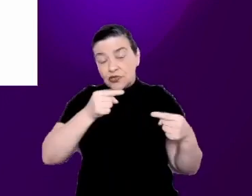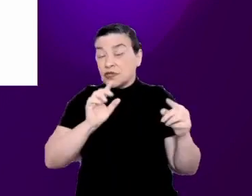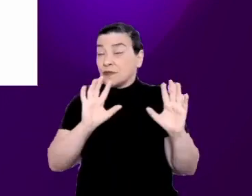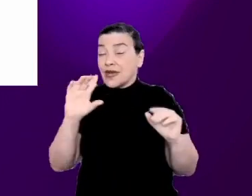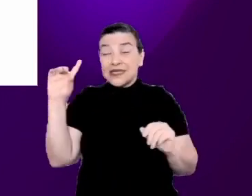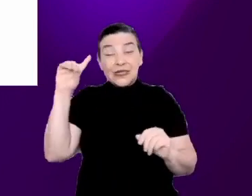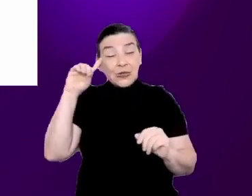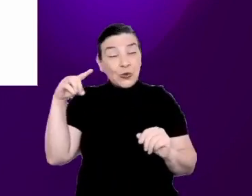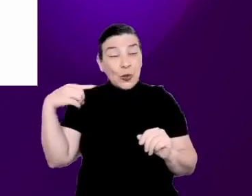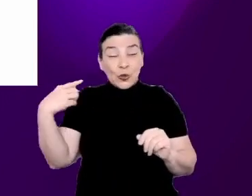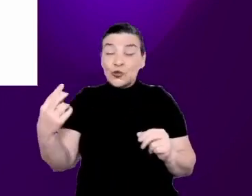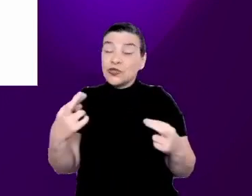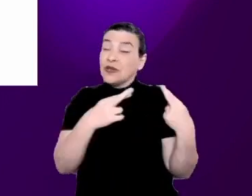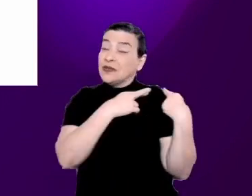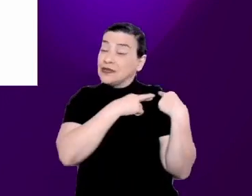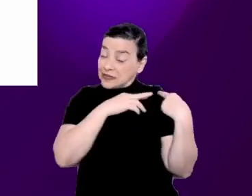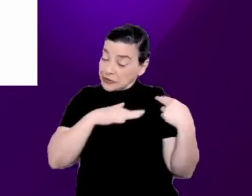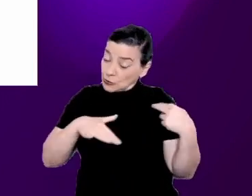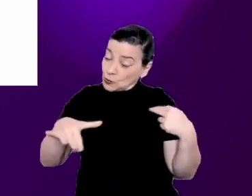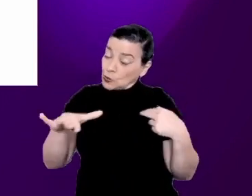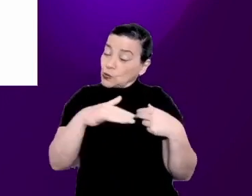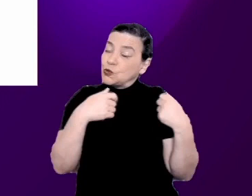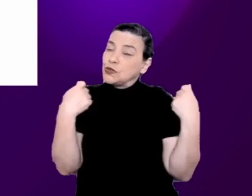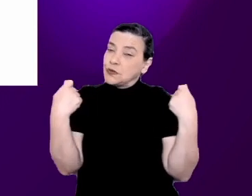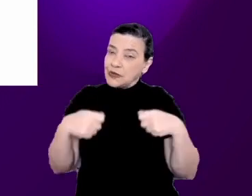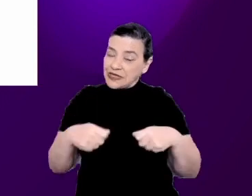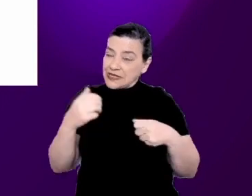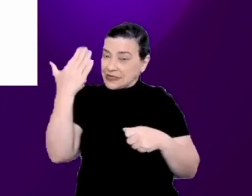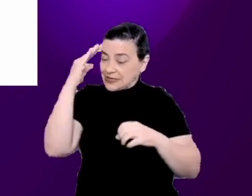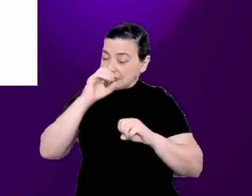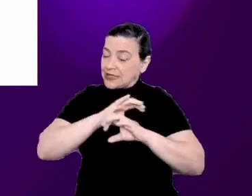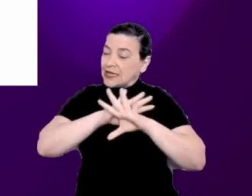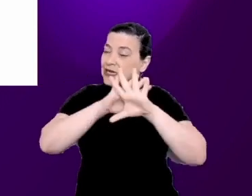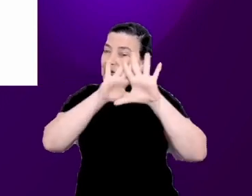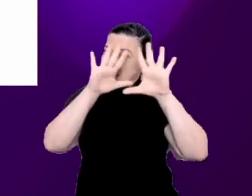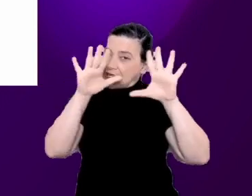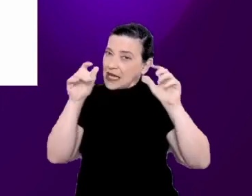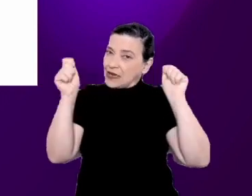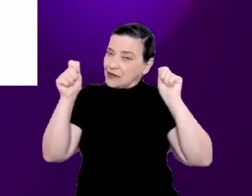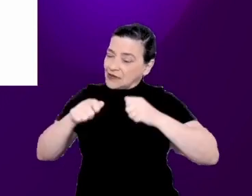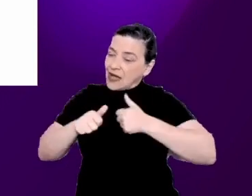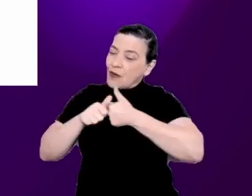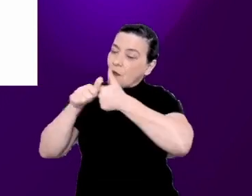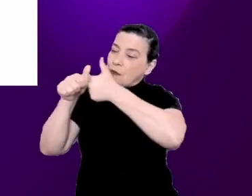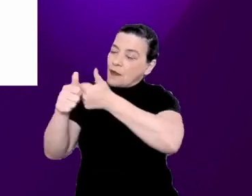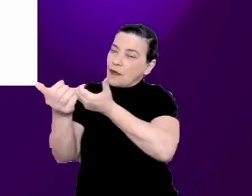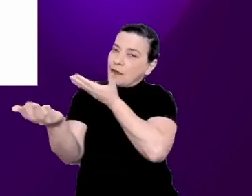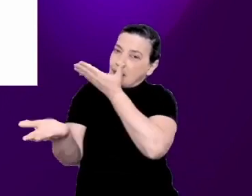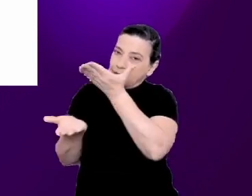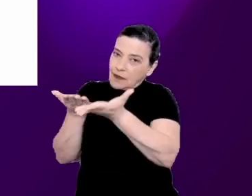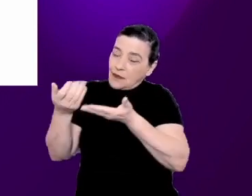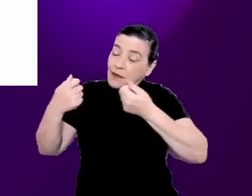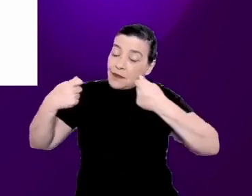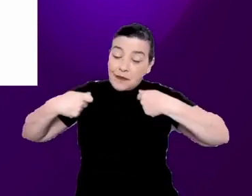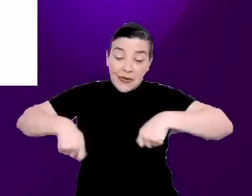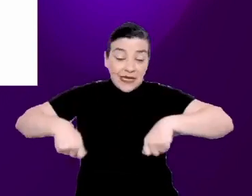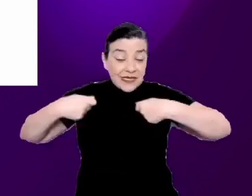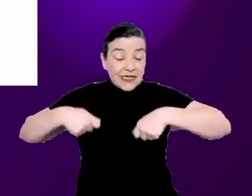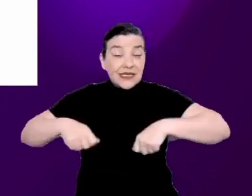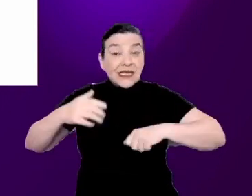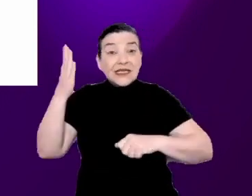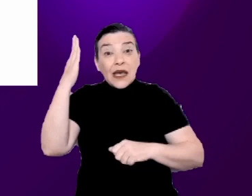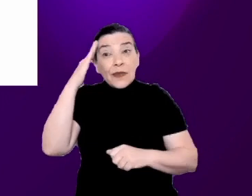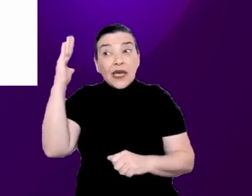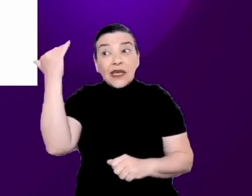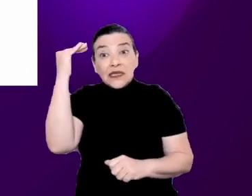os atores precisam ter o accountability necessário para gerenciar esse cuidado. A gente precisa fazer gestão de risco, né?